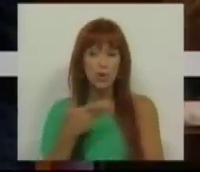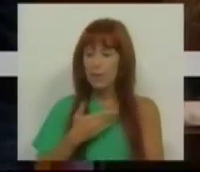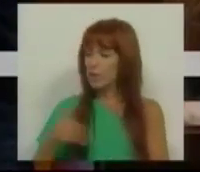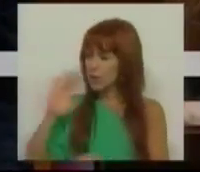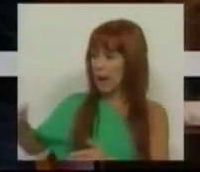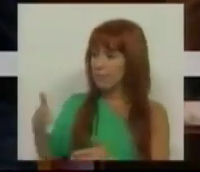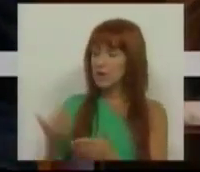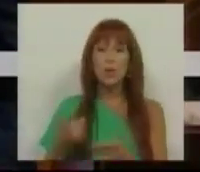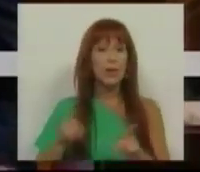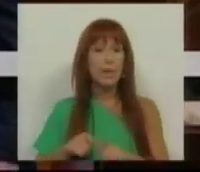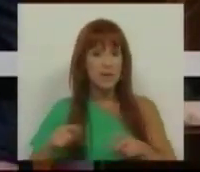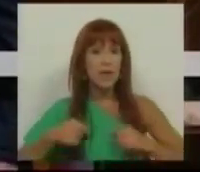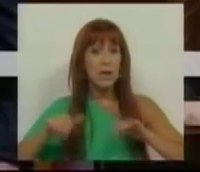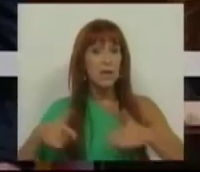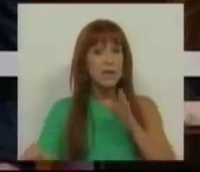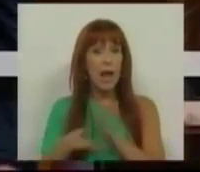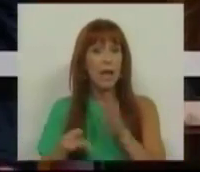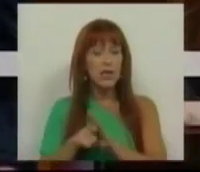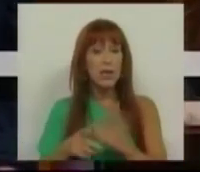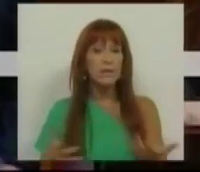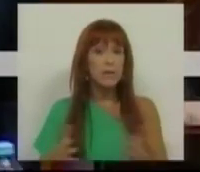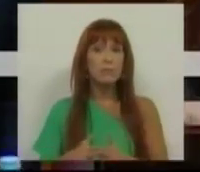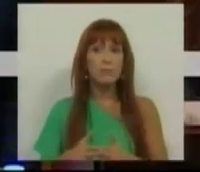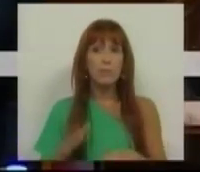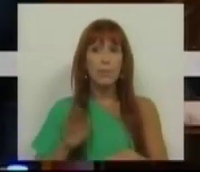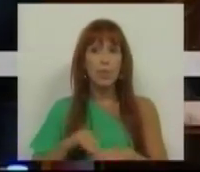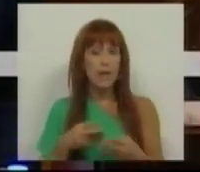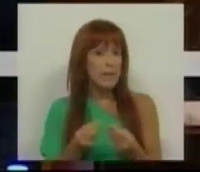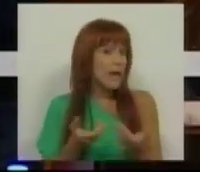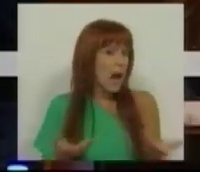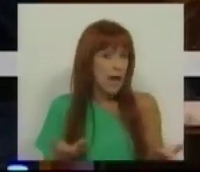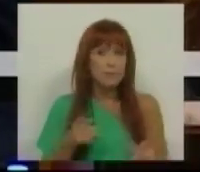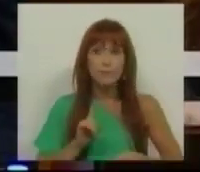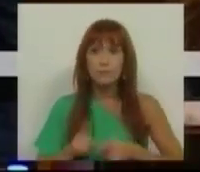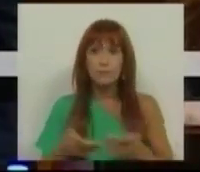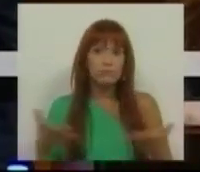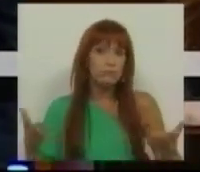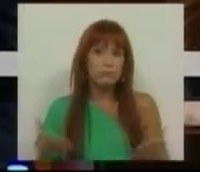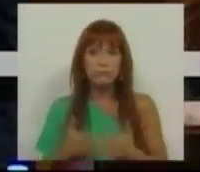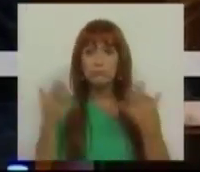passado, apresentou também iniciativas legislativas relativamente a esta matéria, que era